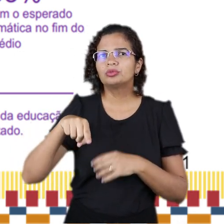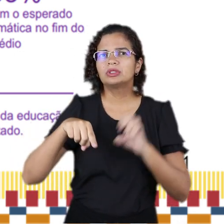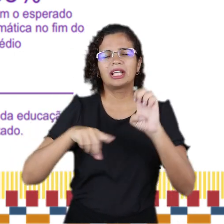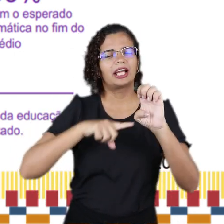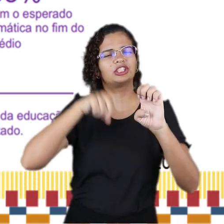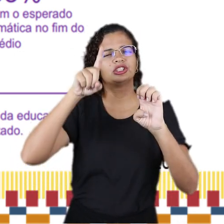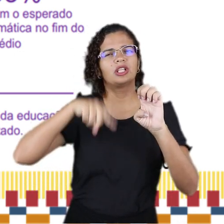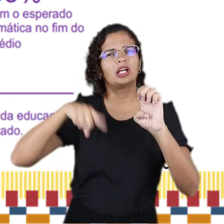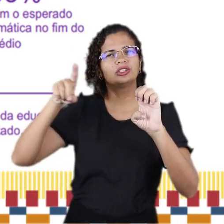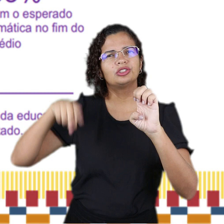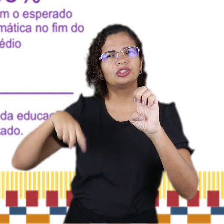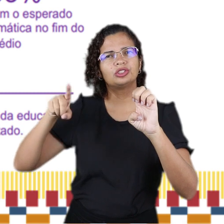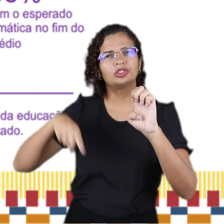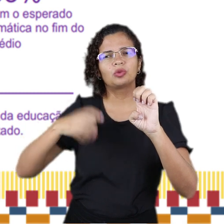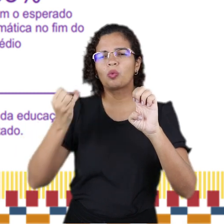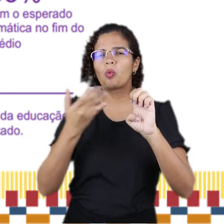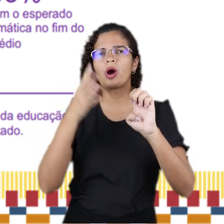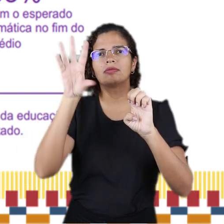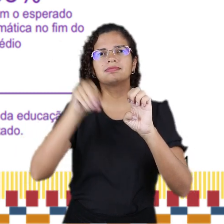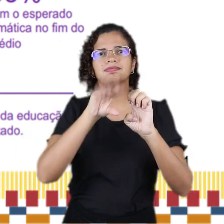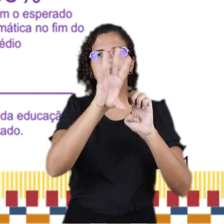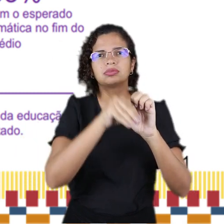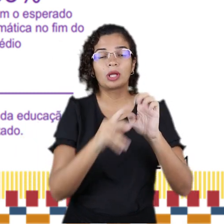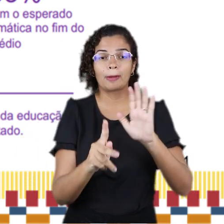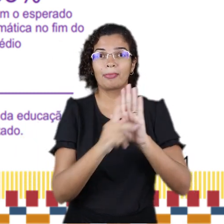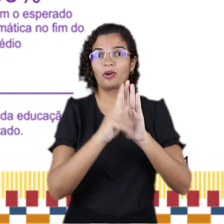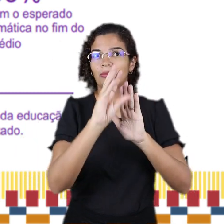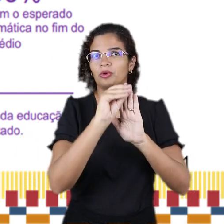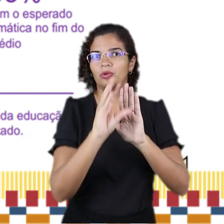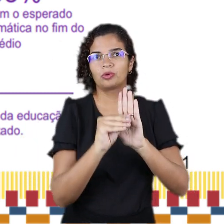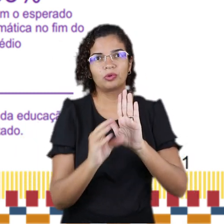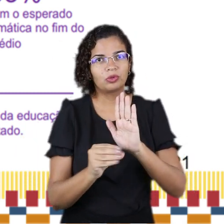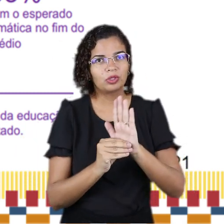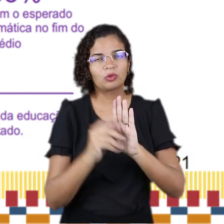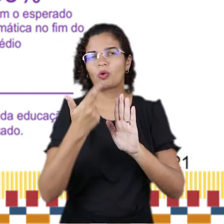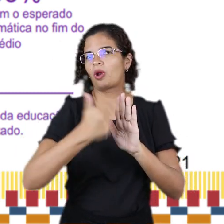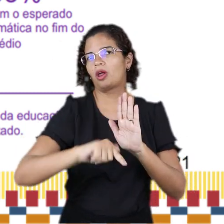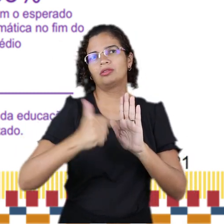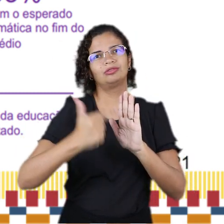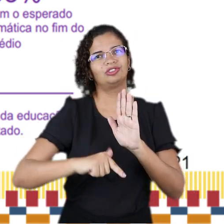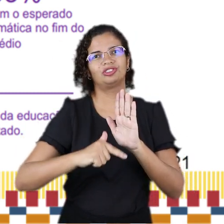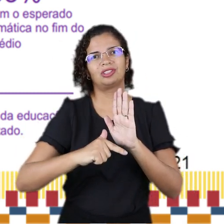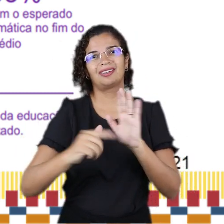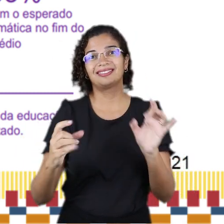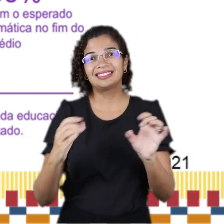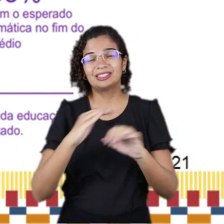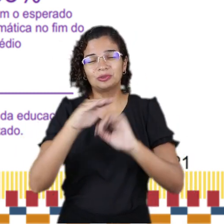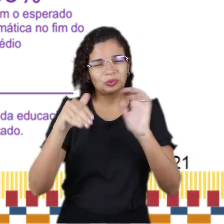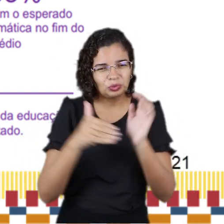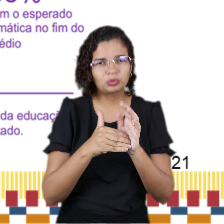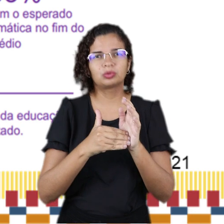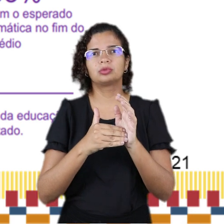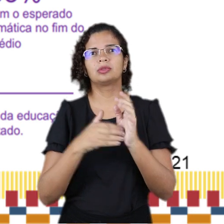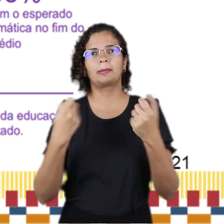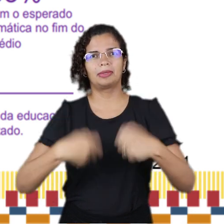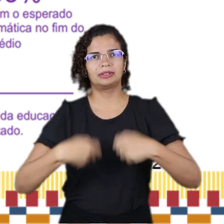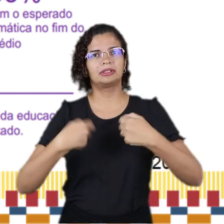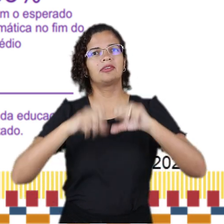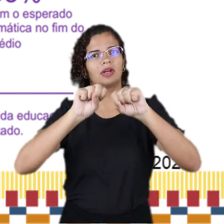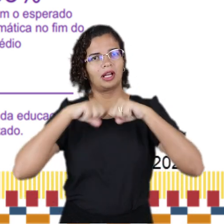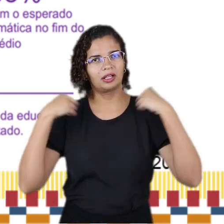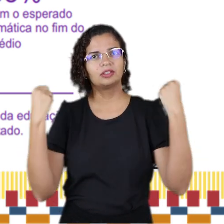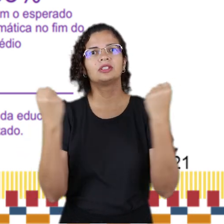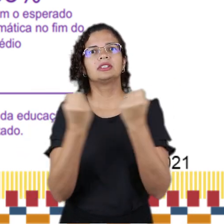currículo, ele não vinha atendendo as necessidades e as demandas da sociedade, sobretudo as demandas dos nossos jovens,